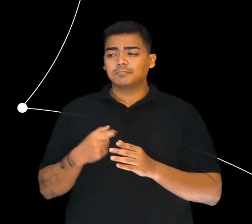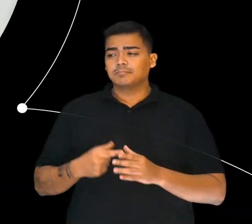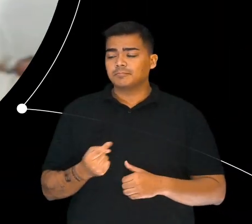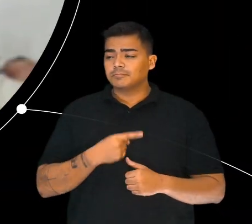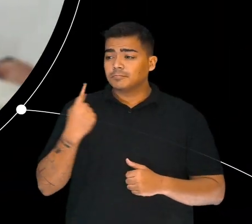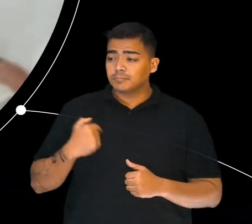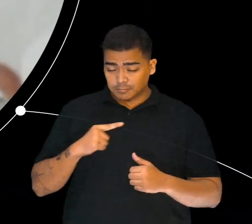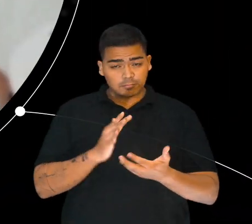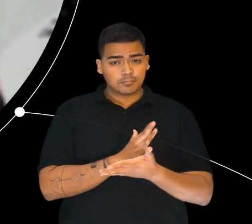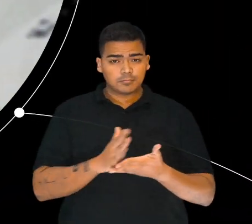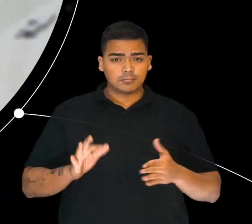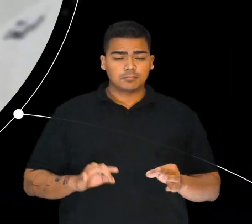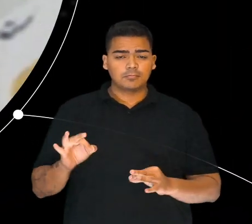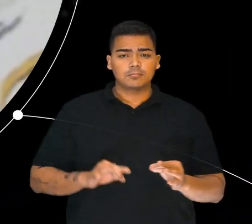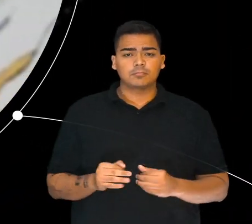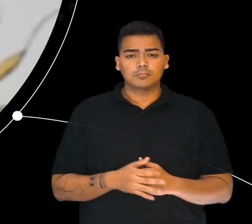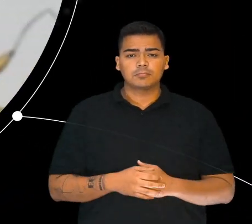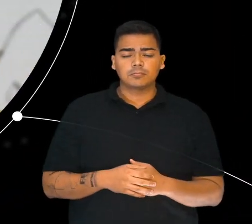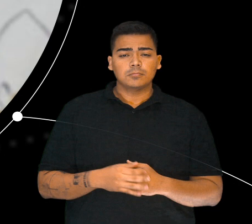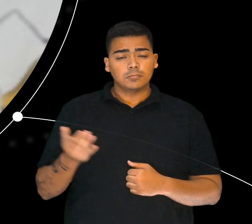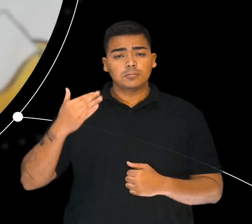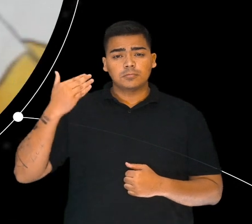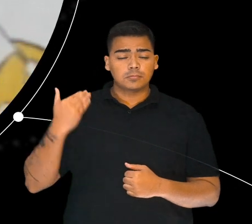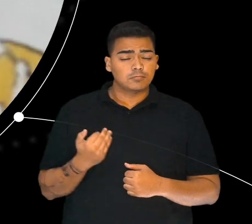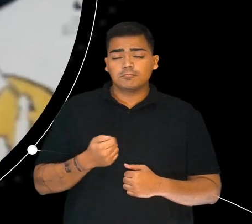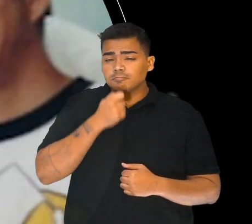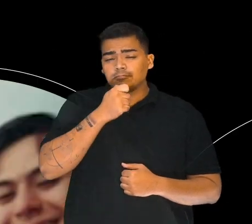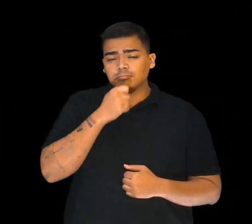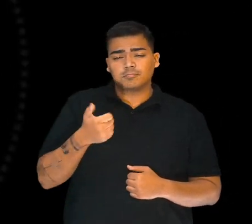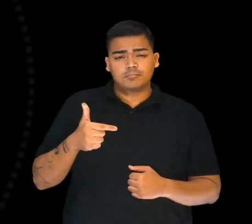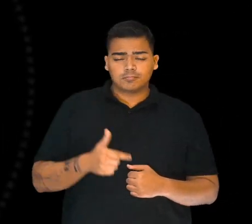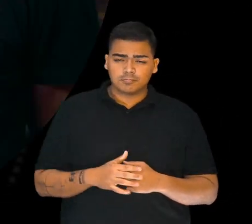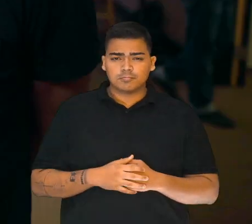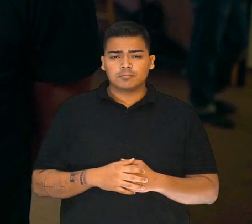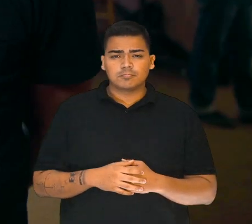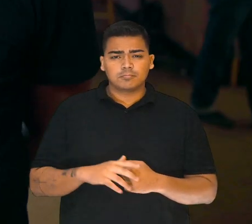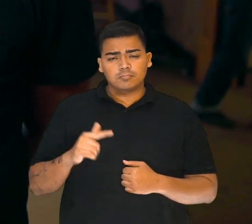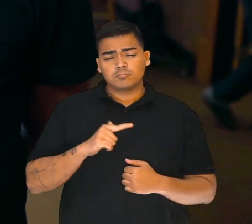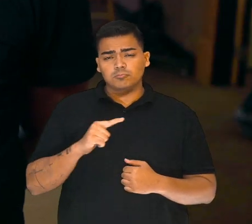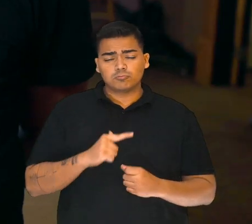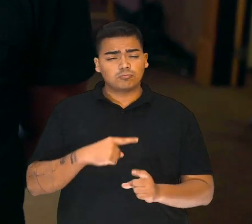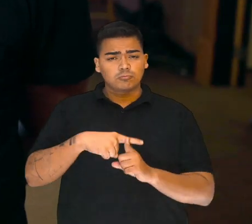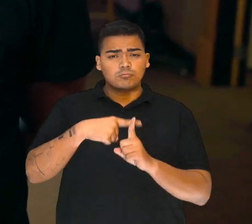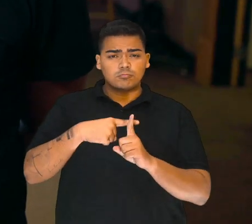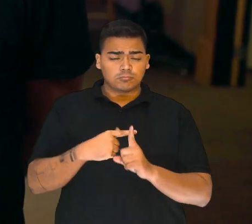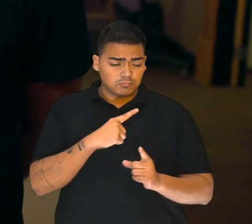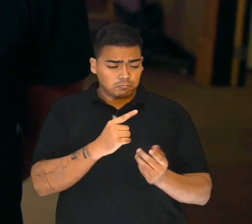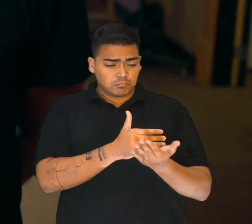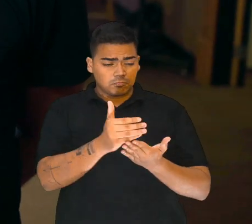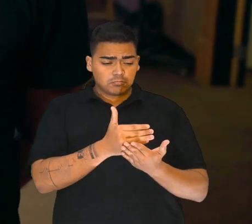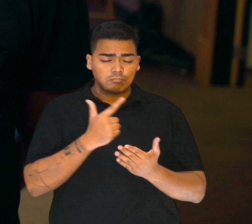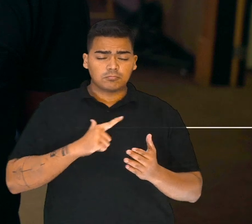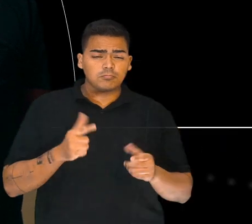startup. A gente tem algumas comparações. O mercado não existia, estava para ser criado. Então a gente tinha a vantagem de estar no início, mas a